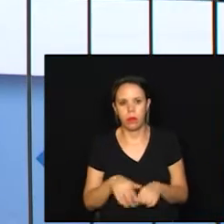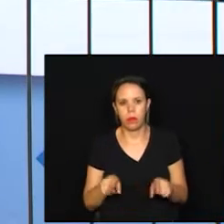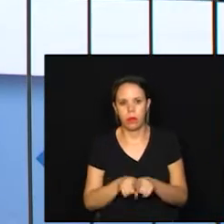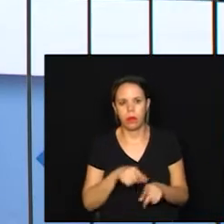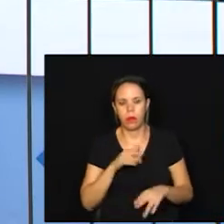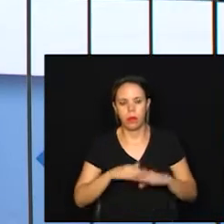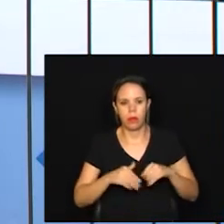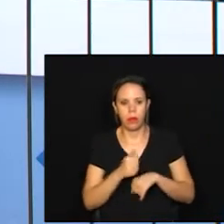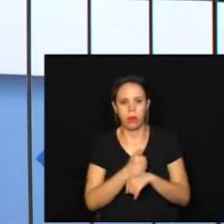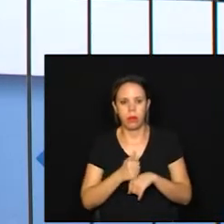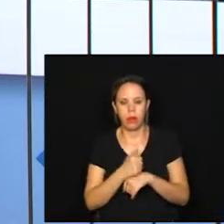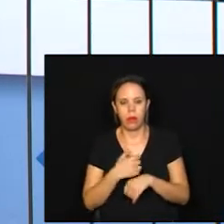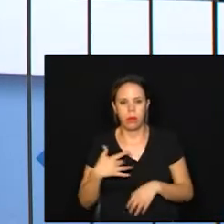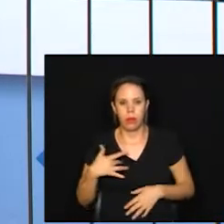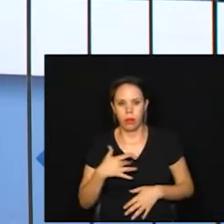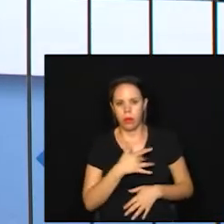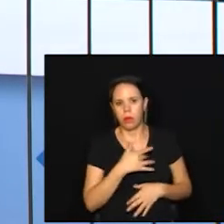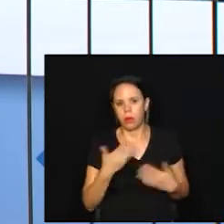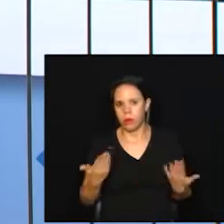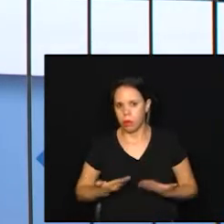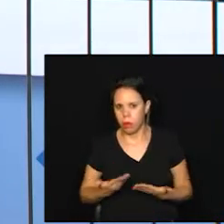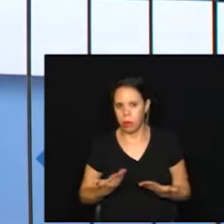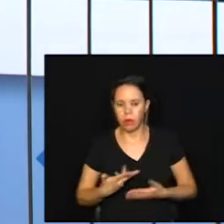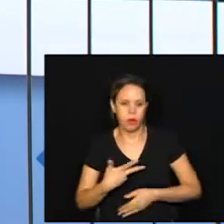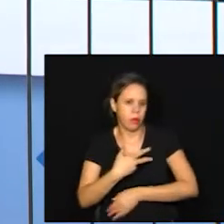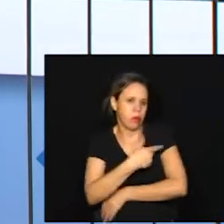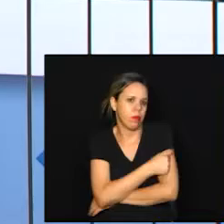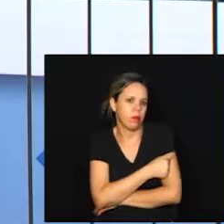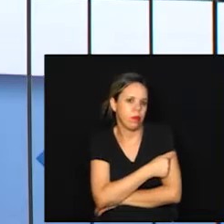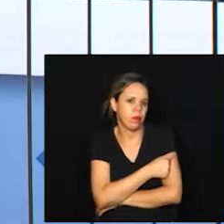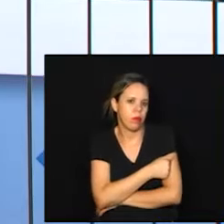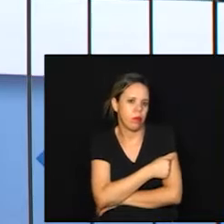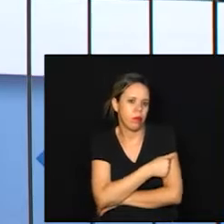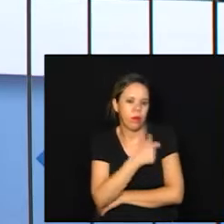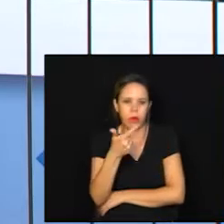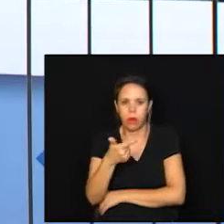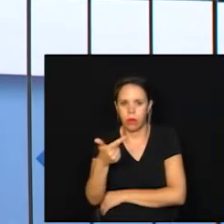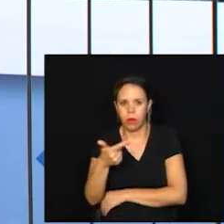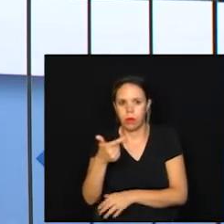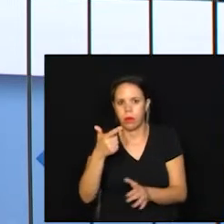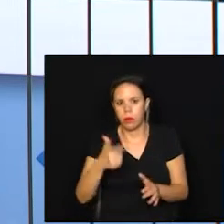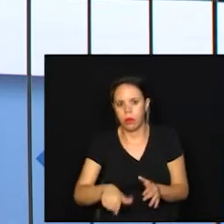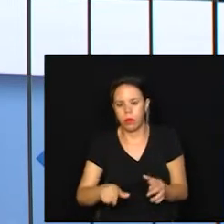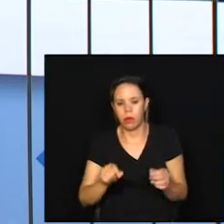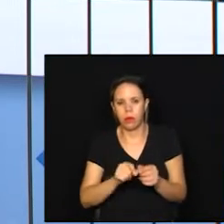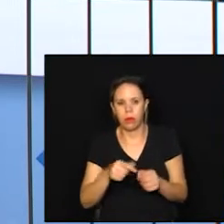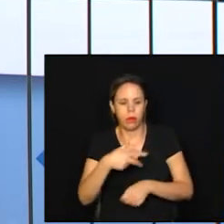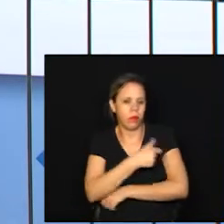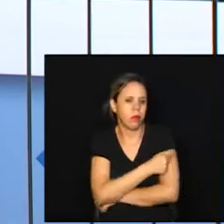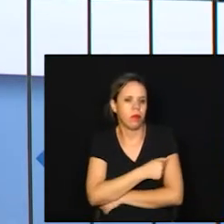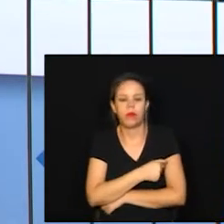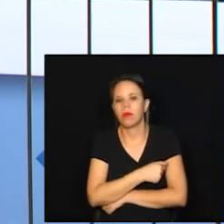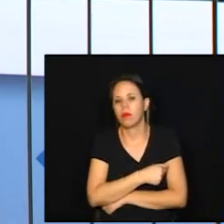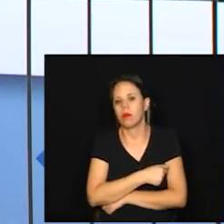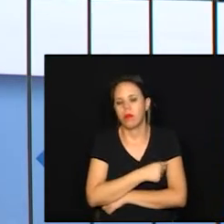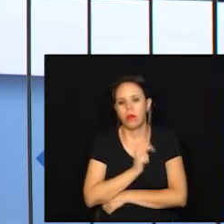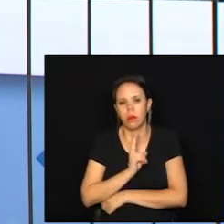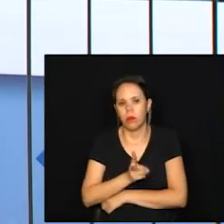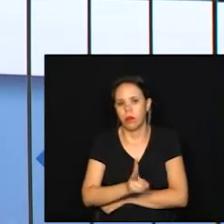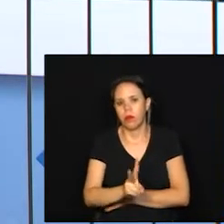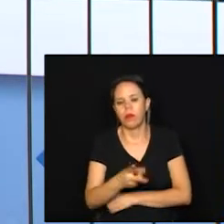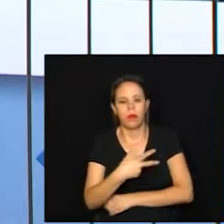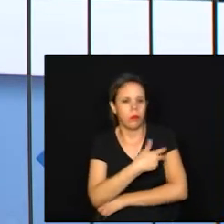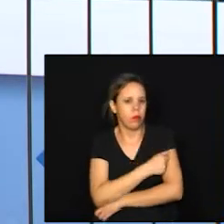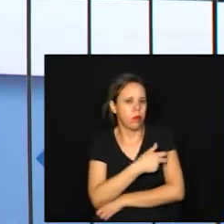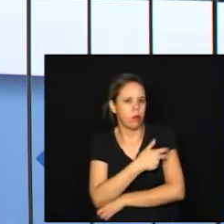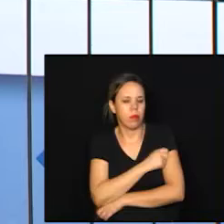com os profissionais de saúde que agora estão sendo imunizados com a segunda dose. Olha, a vacina continua sendo